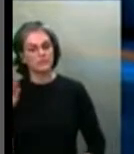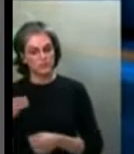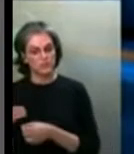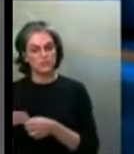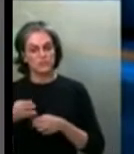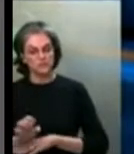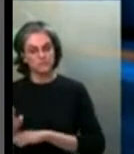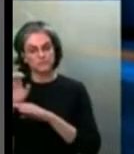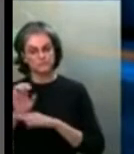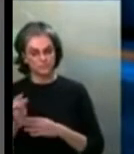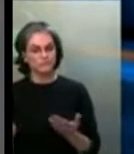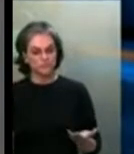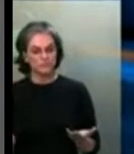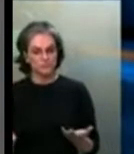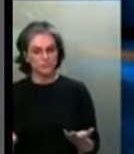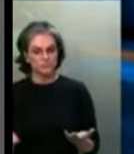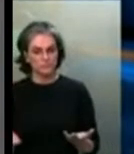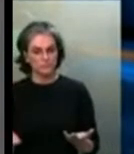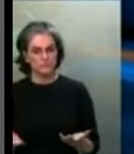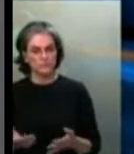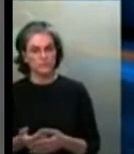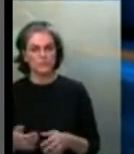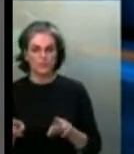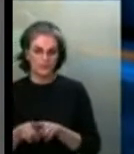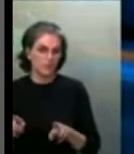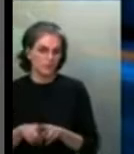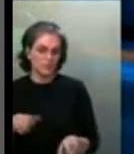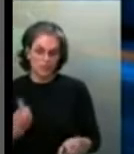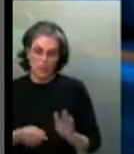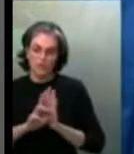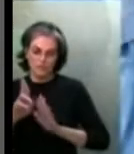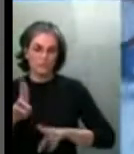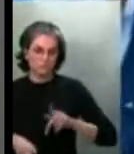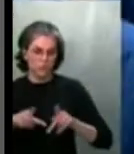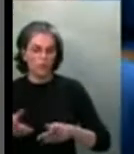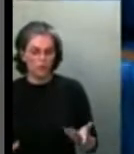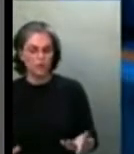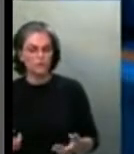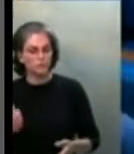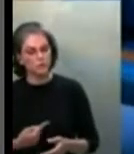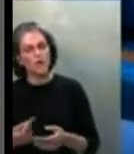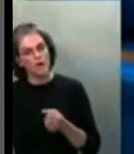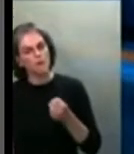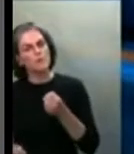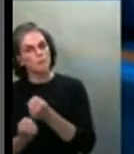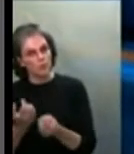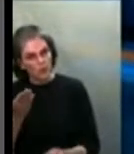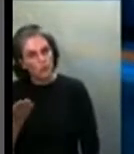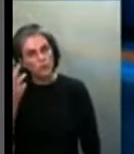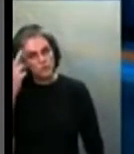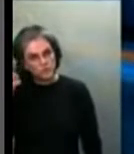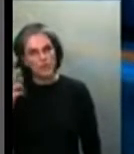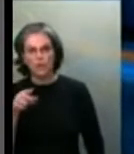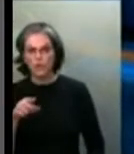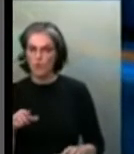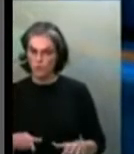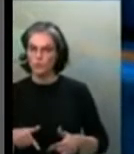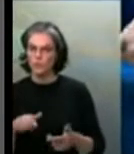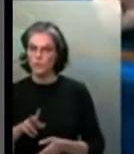municípios, e para não dizer que temos representação também do povo brasileiro, nós estamos solidários para Vossa Excelência tomar a